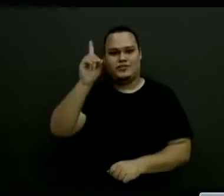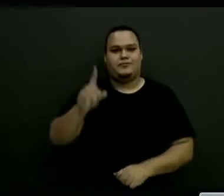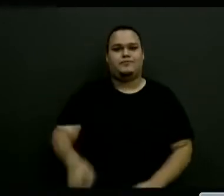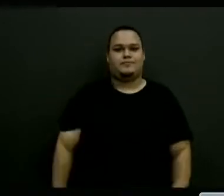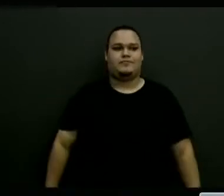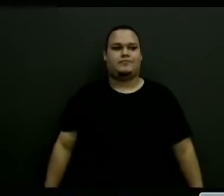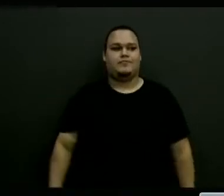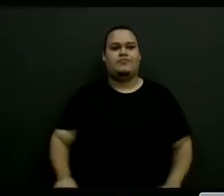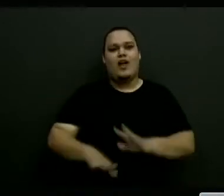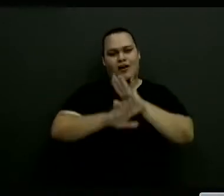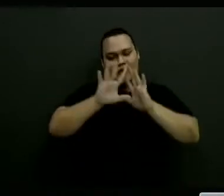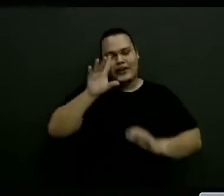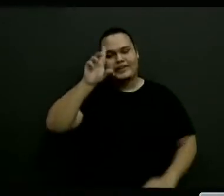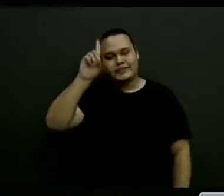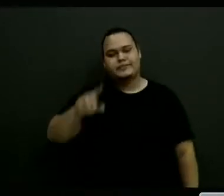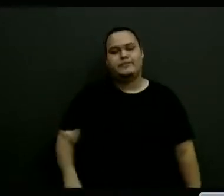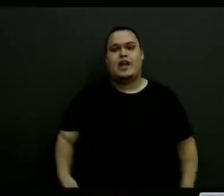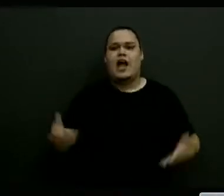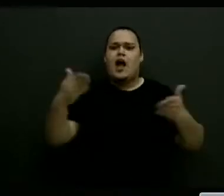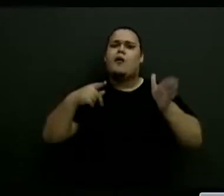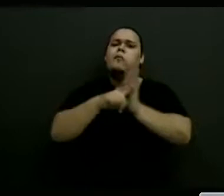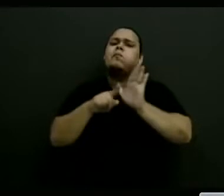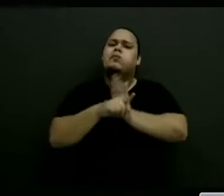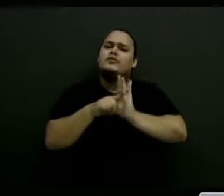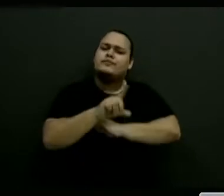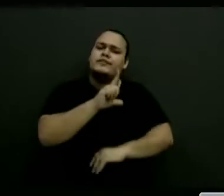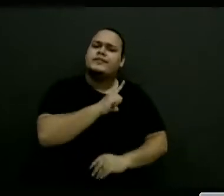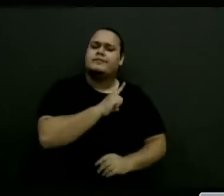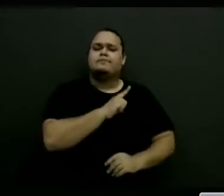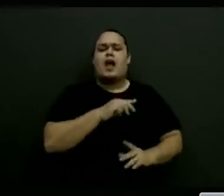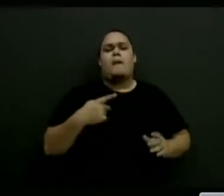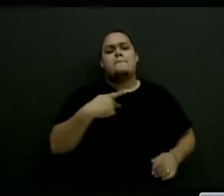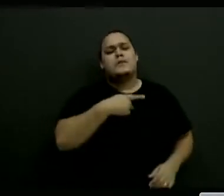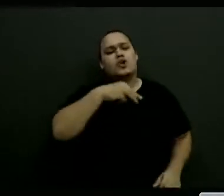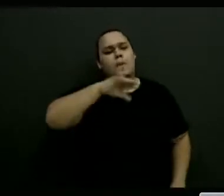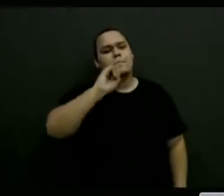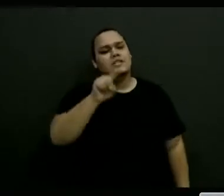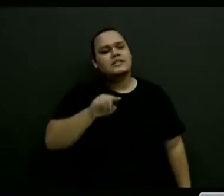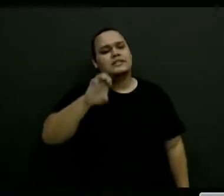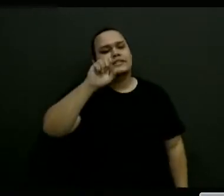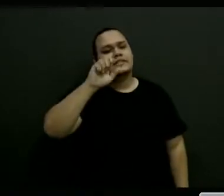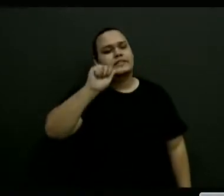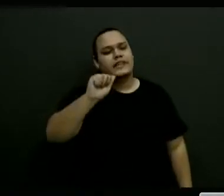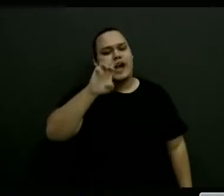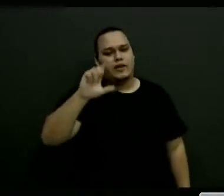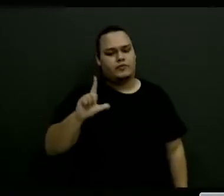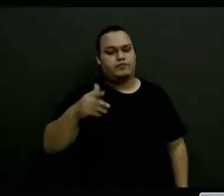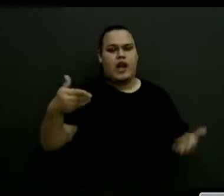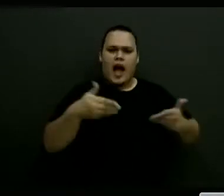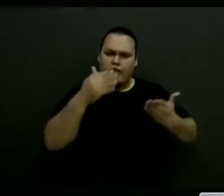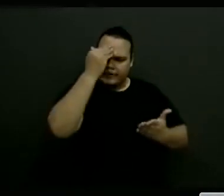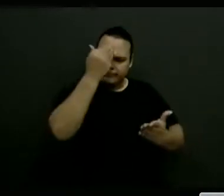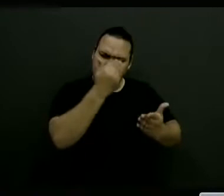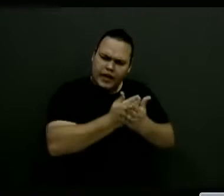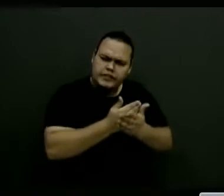Que bom. Ele tem uma pergunta, pastor Misael. Crês que desta vez